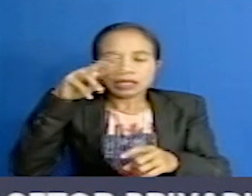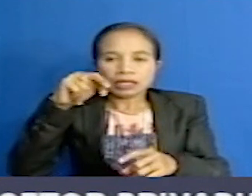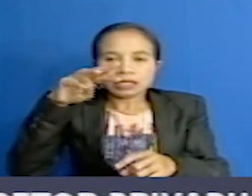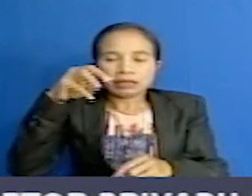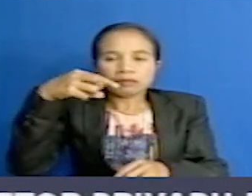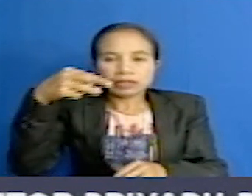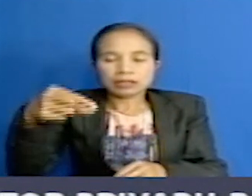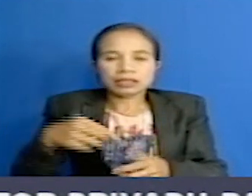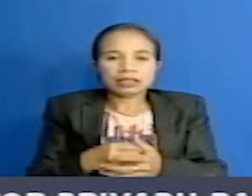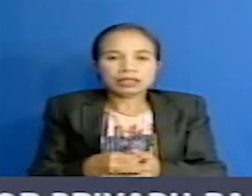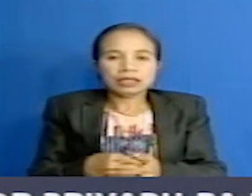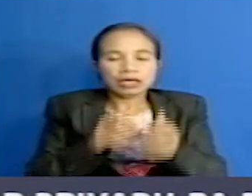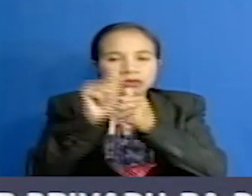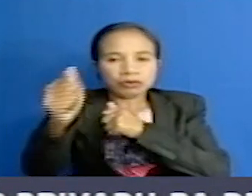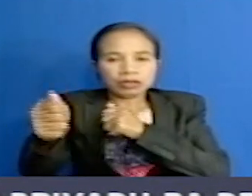hadokan husi